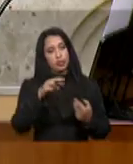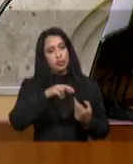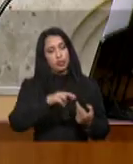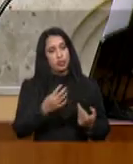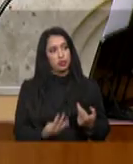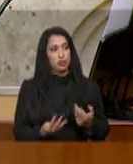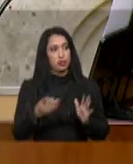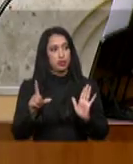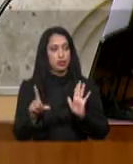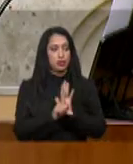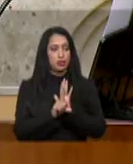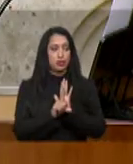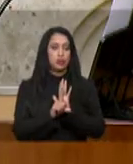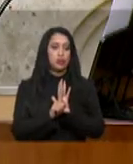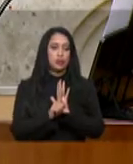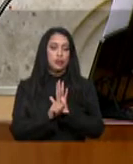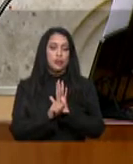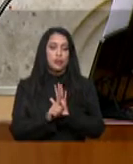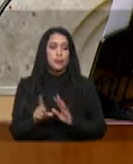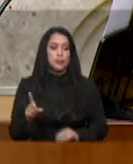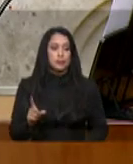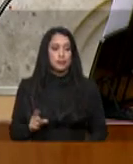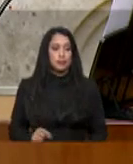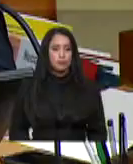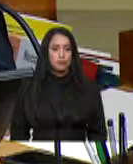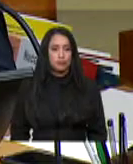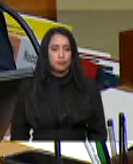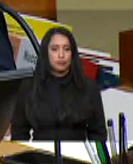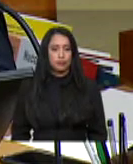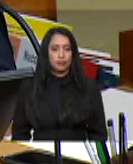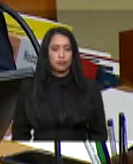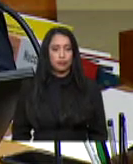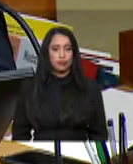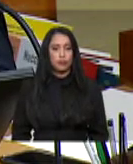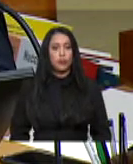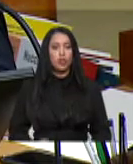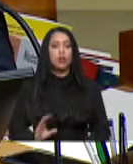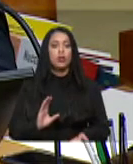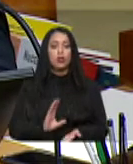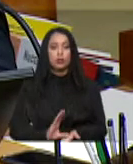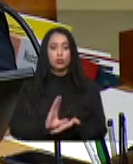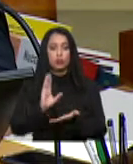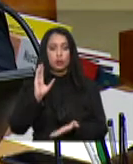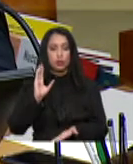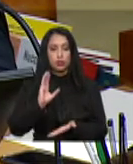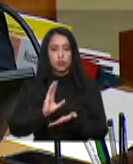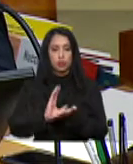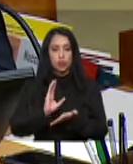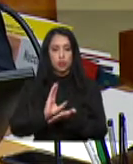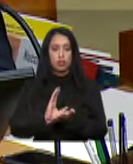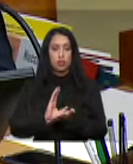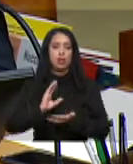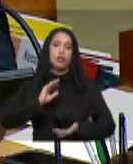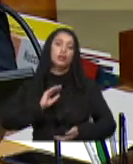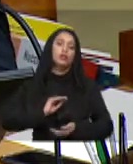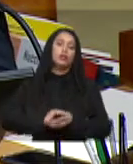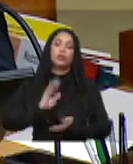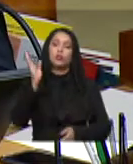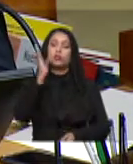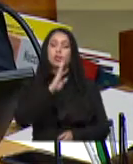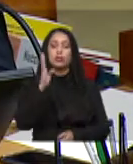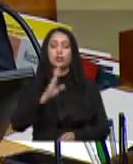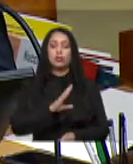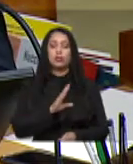lei, a respeito do Conselho Deliberativo do Fundo Nacional do Meio Ambiente, que